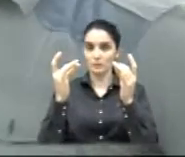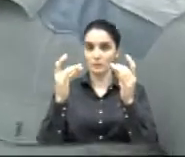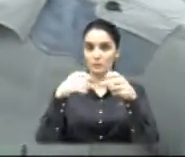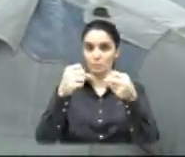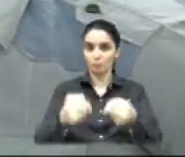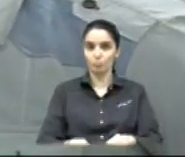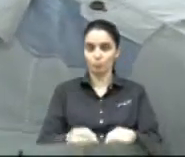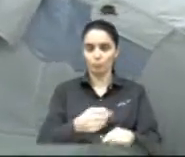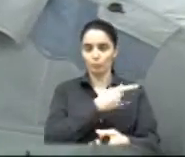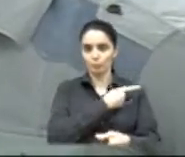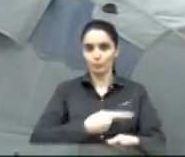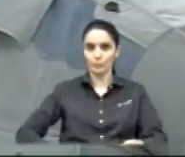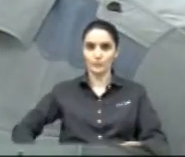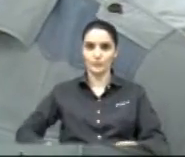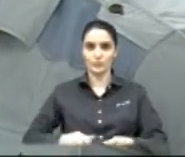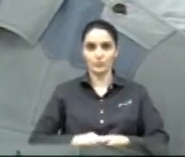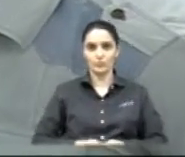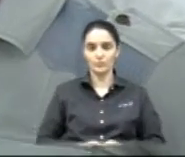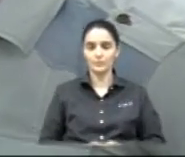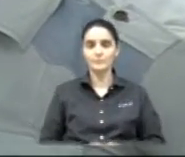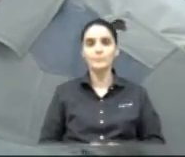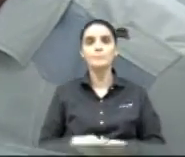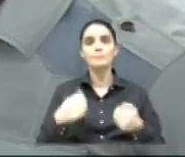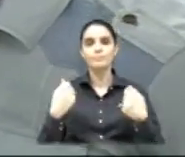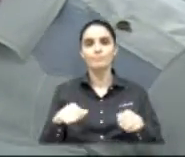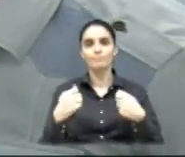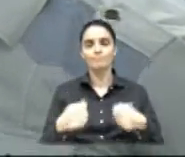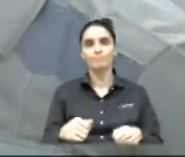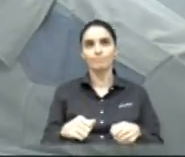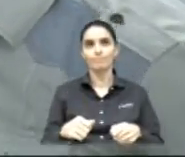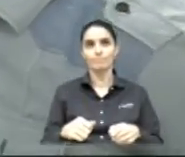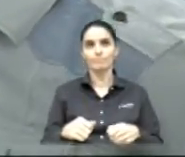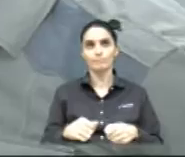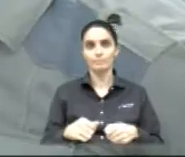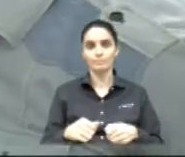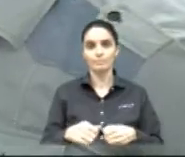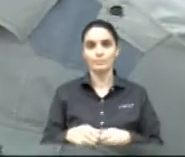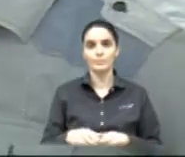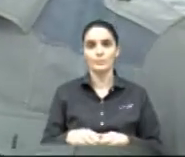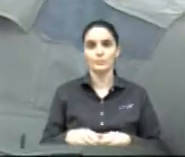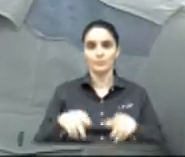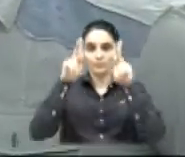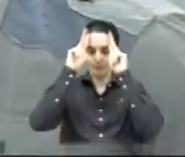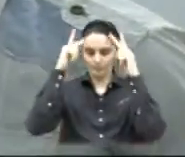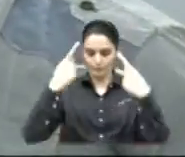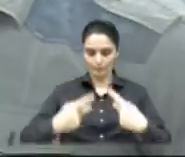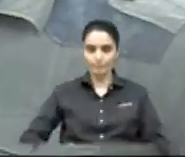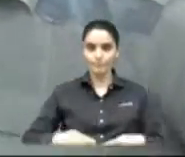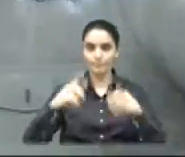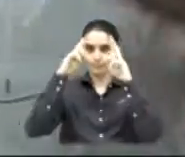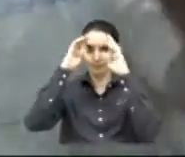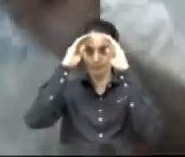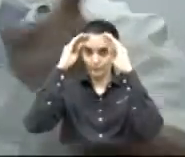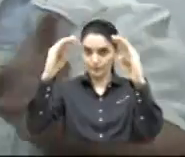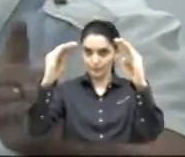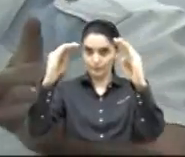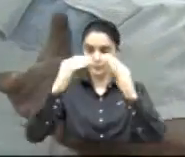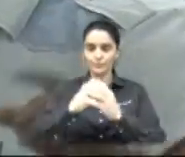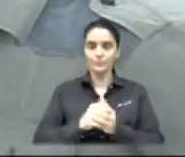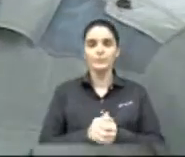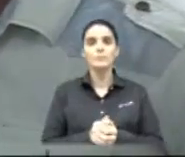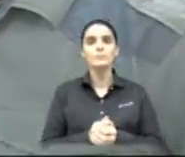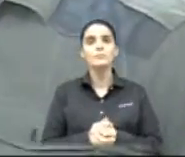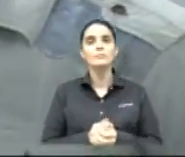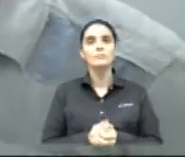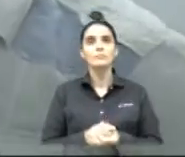ter dignidade. Precisam ter a sua condição humana respeitada. Senhores,